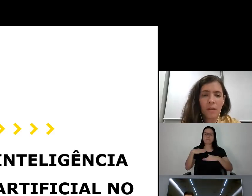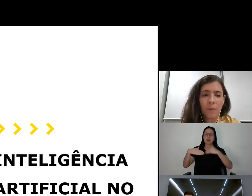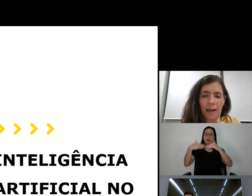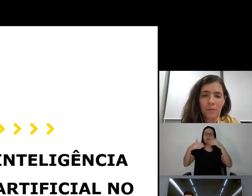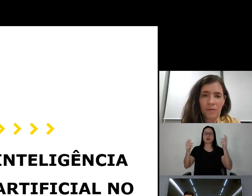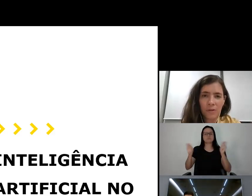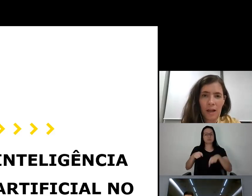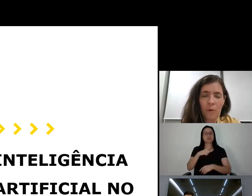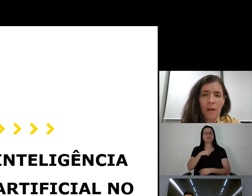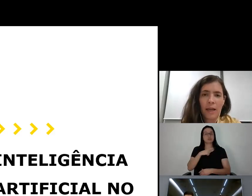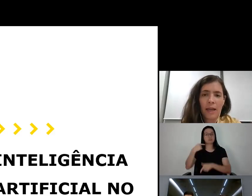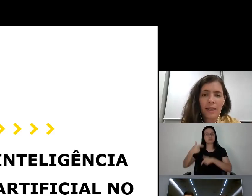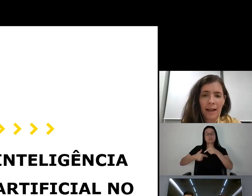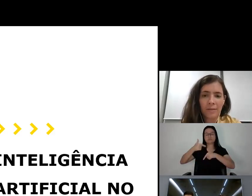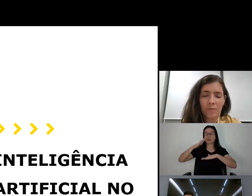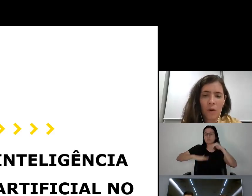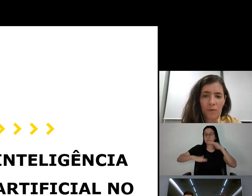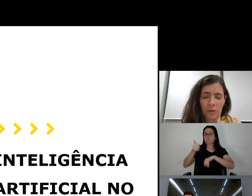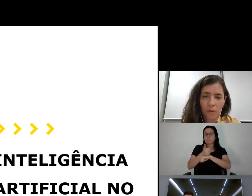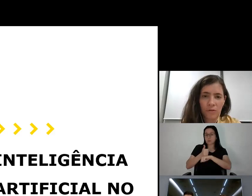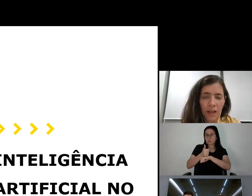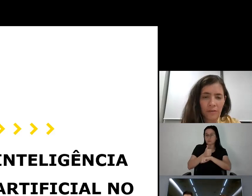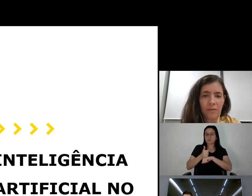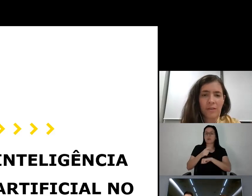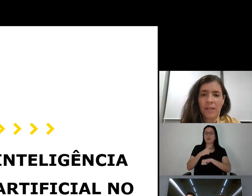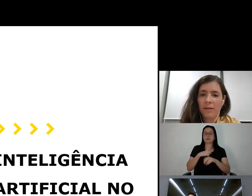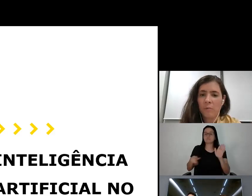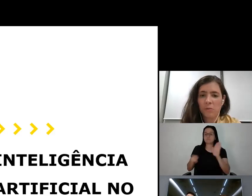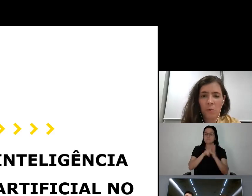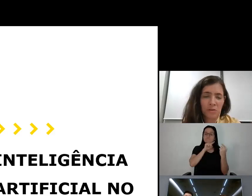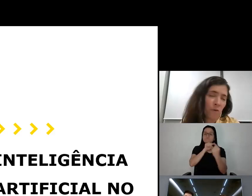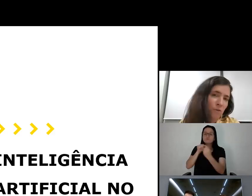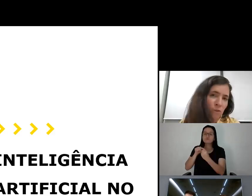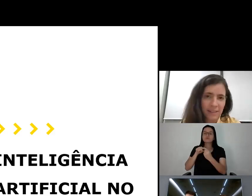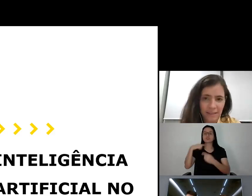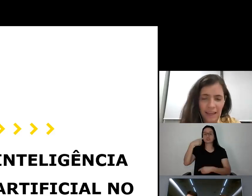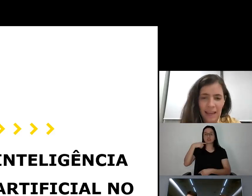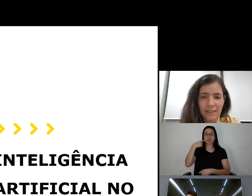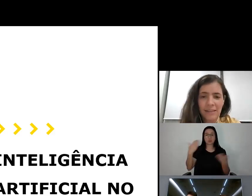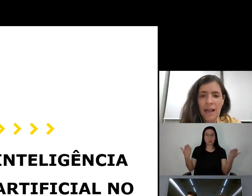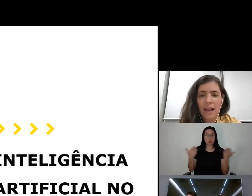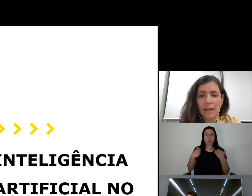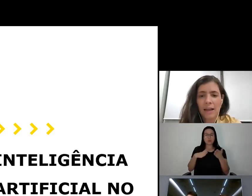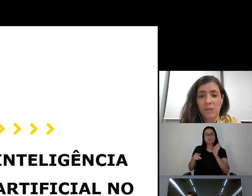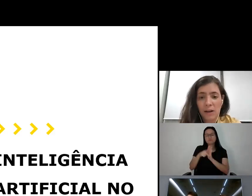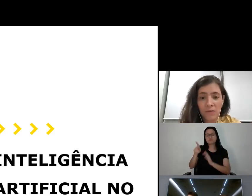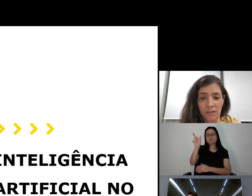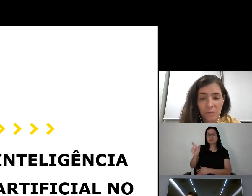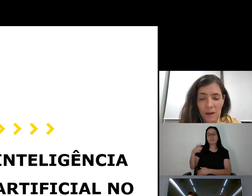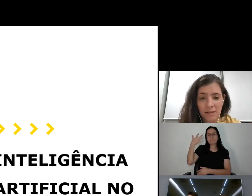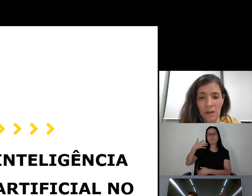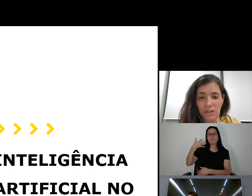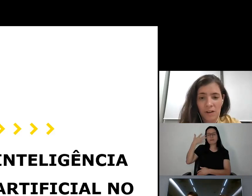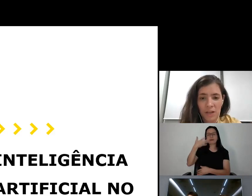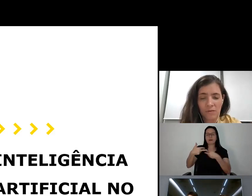atuação no mercado profissional ligado ao profissional do direito. Então, assim, hoje o espaço é deles. Espero que